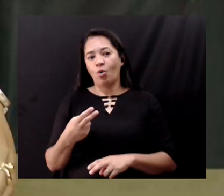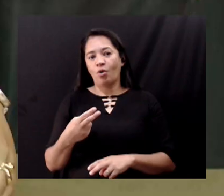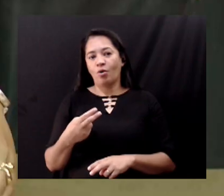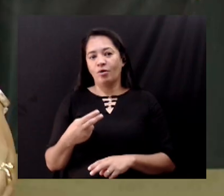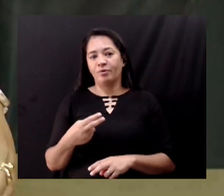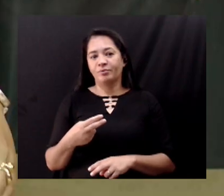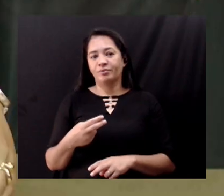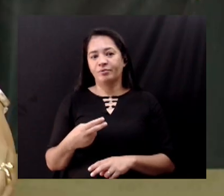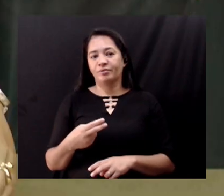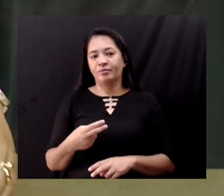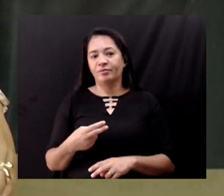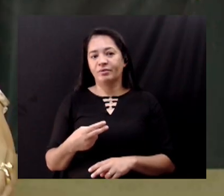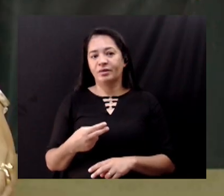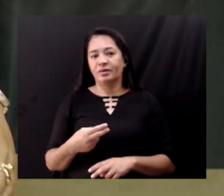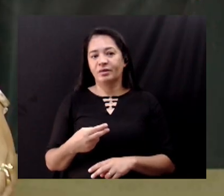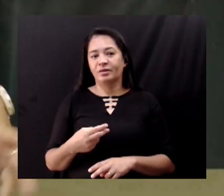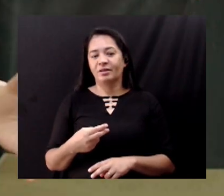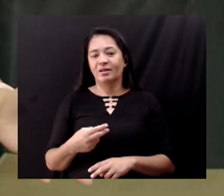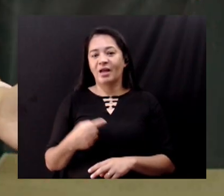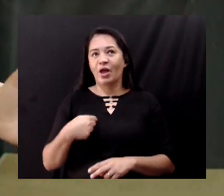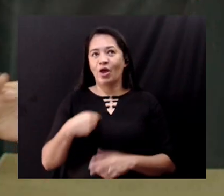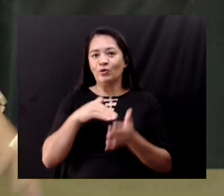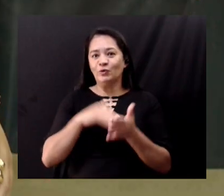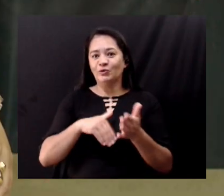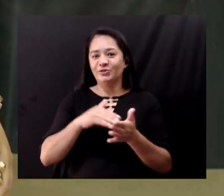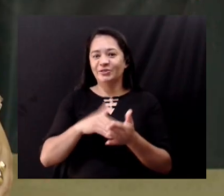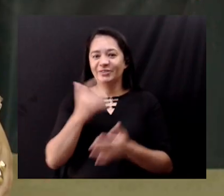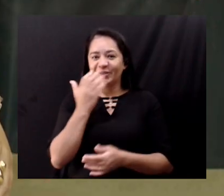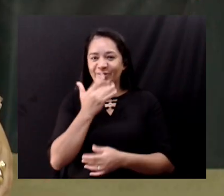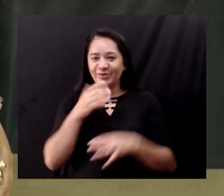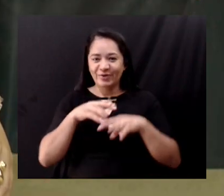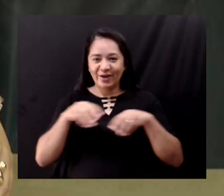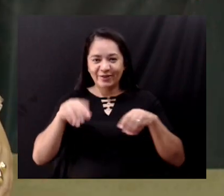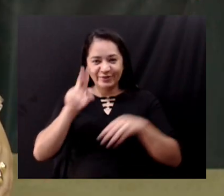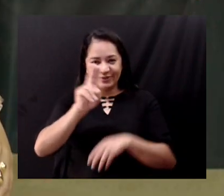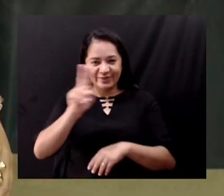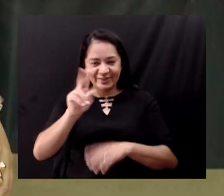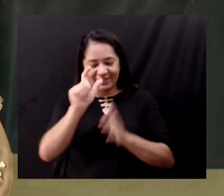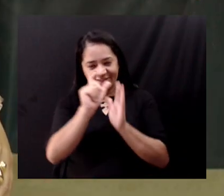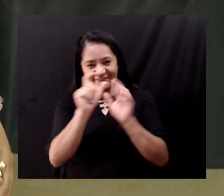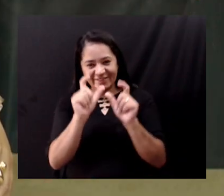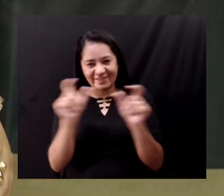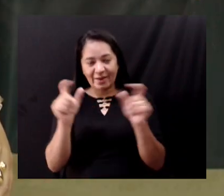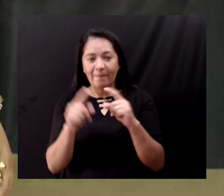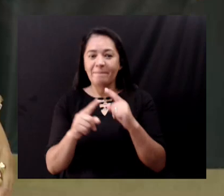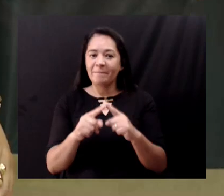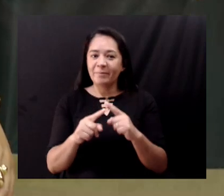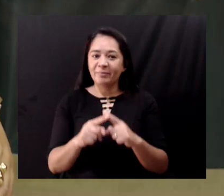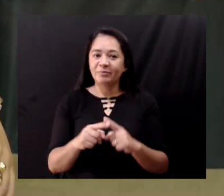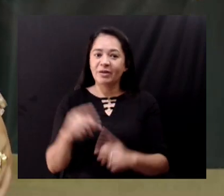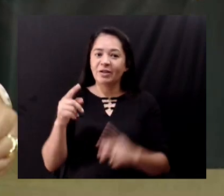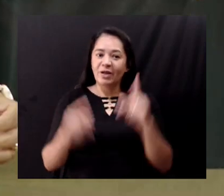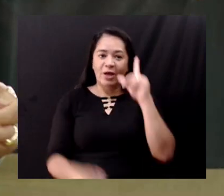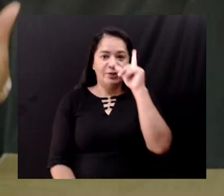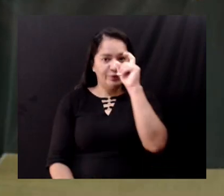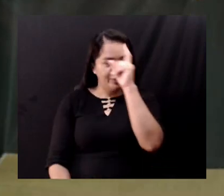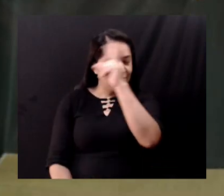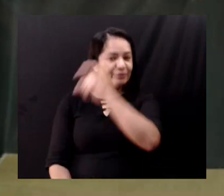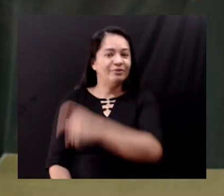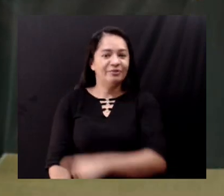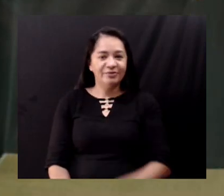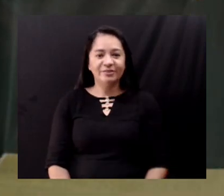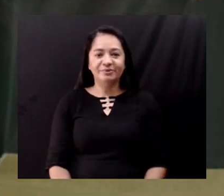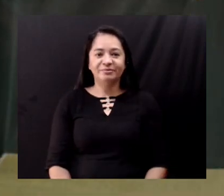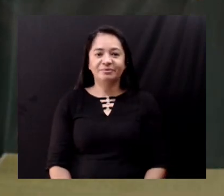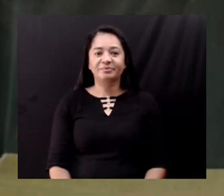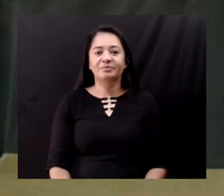"Estou retirando o açúcar", né, porque o Perfeito. negócio fica difícil demais. Agora, você que está